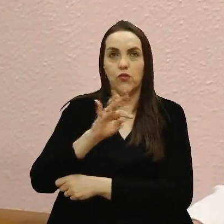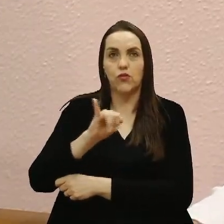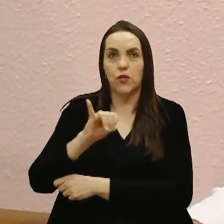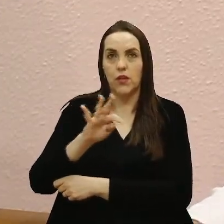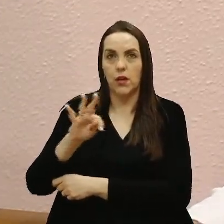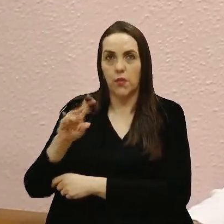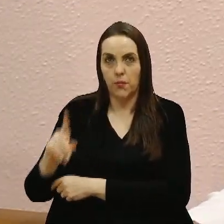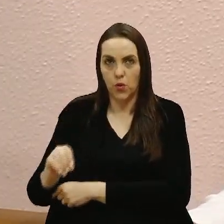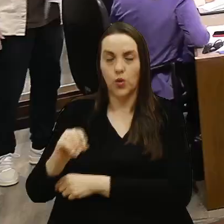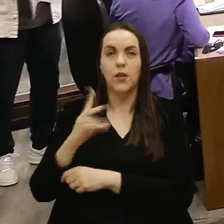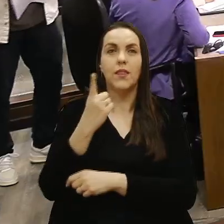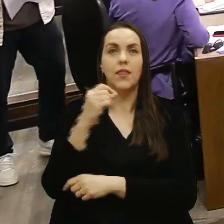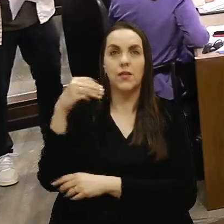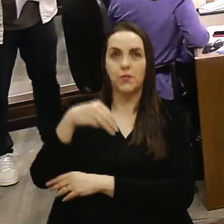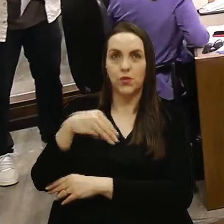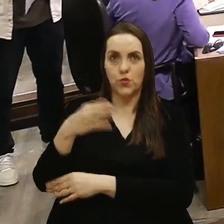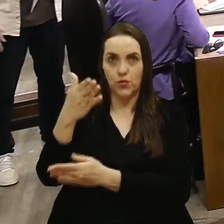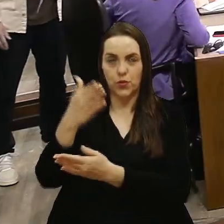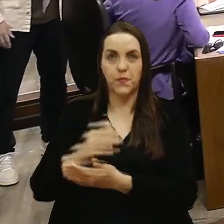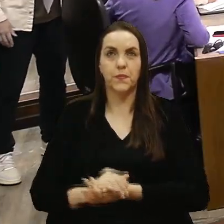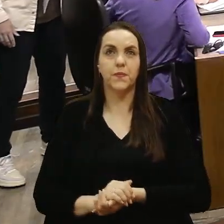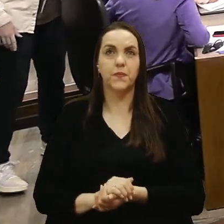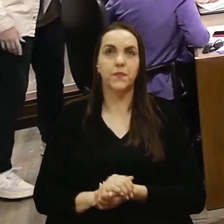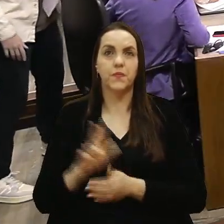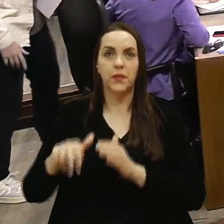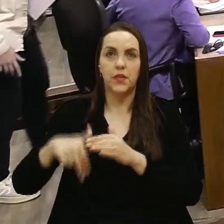de até 10 minutos.